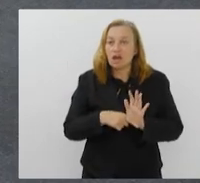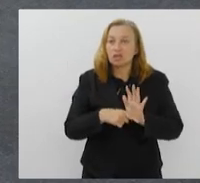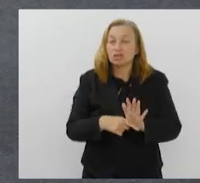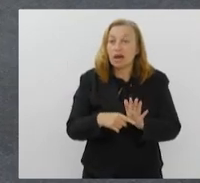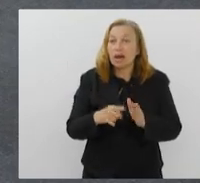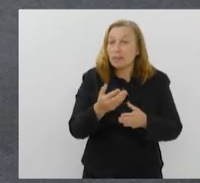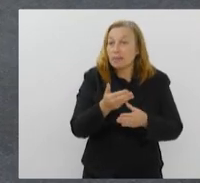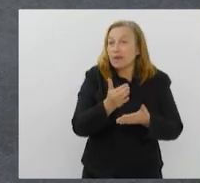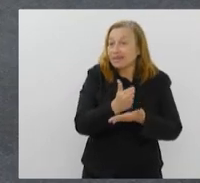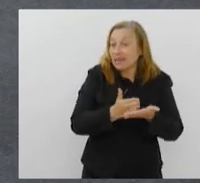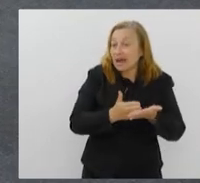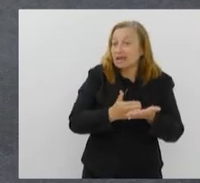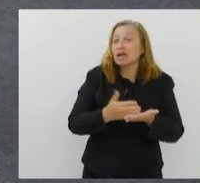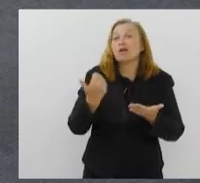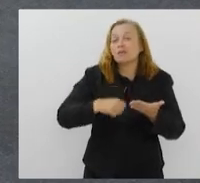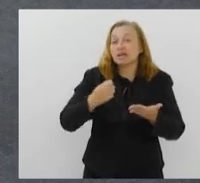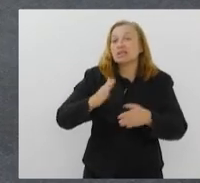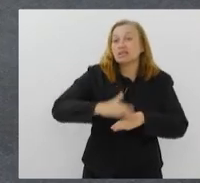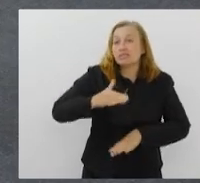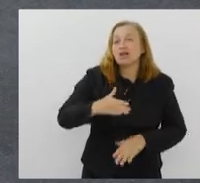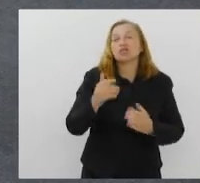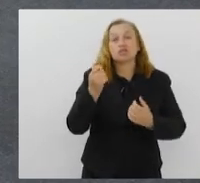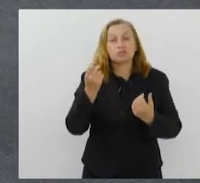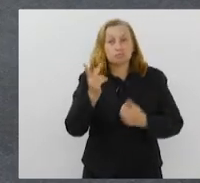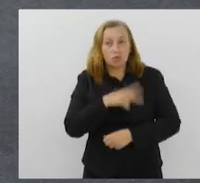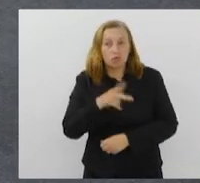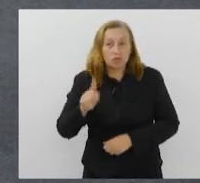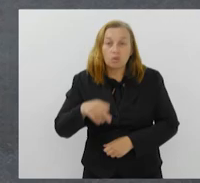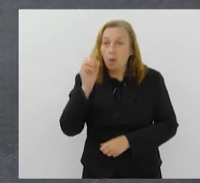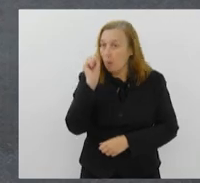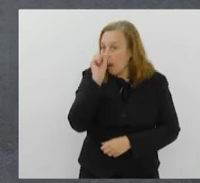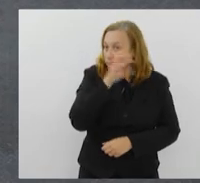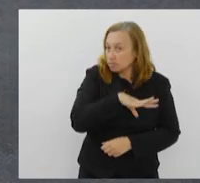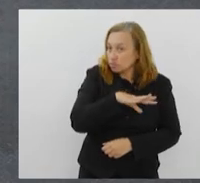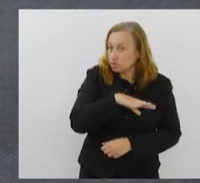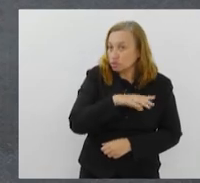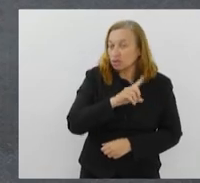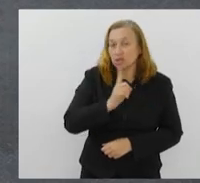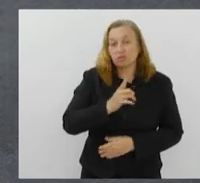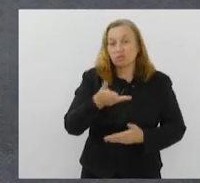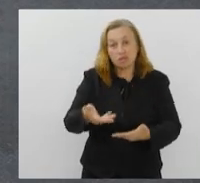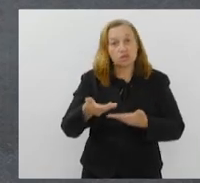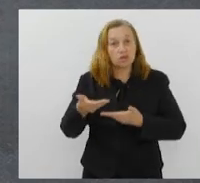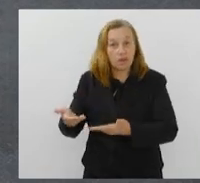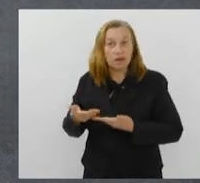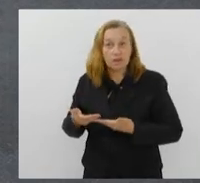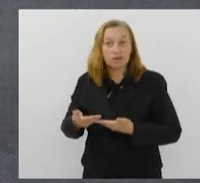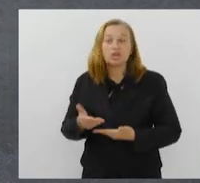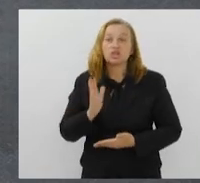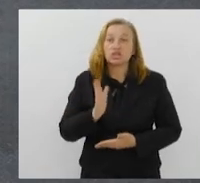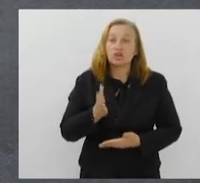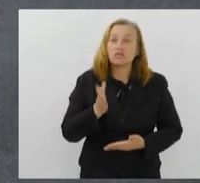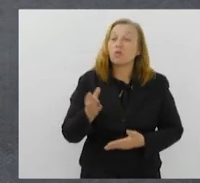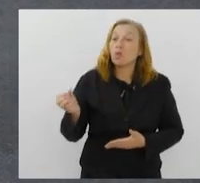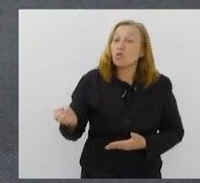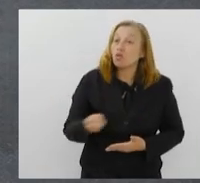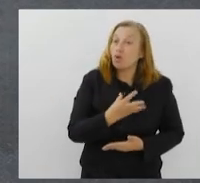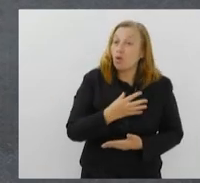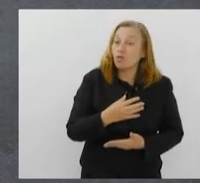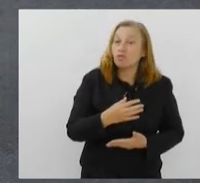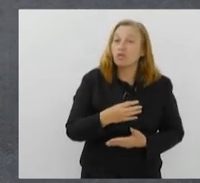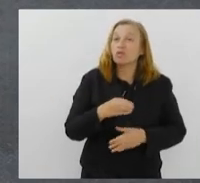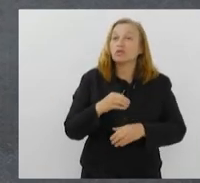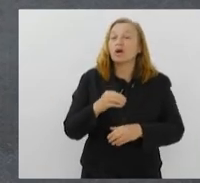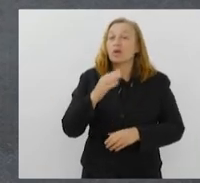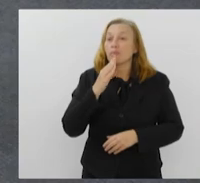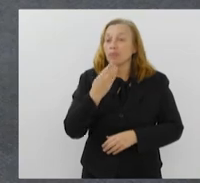a gente precisa de mais professores e é um absurdo que eles não estejam sendo convocados. A gente já fez uma nova